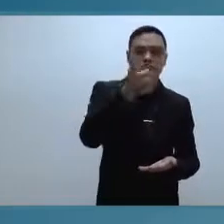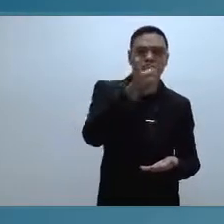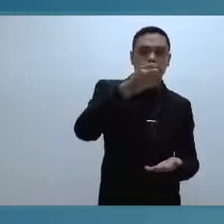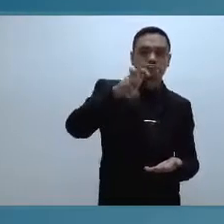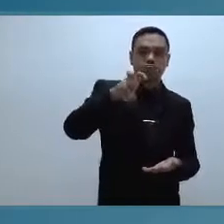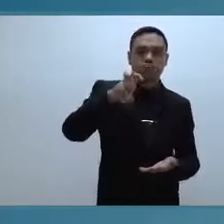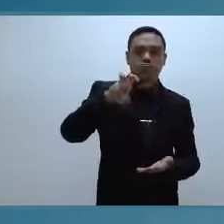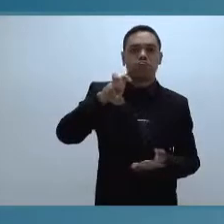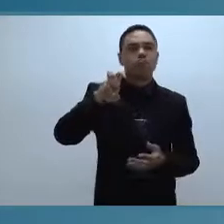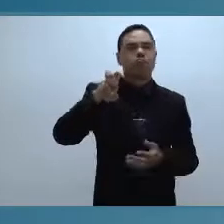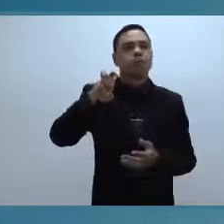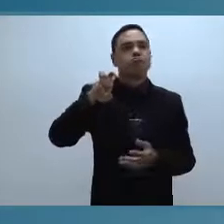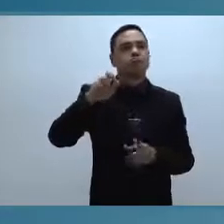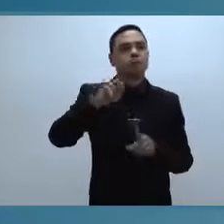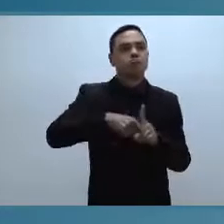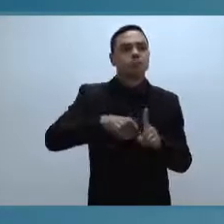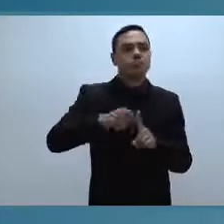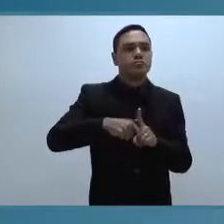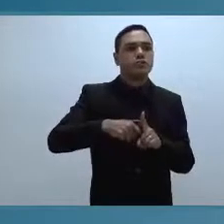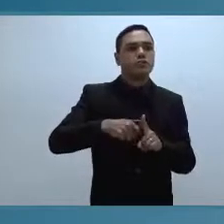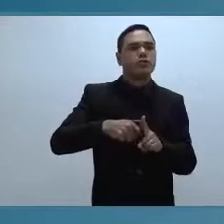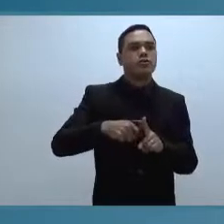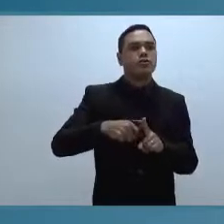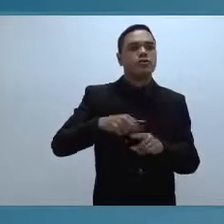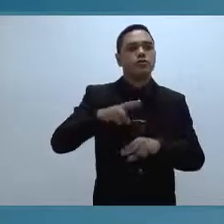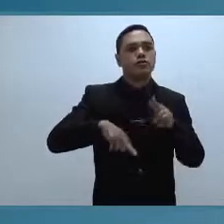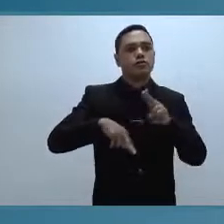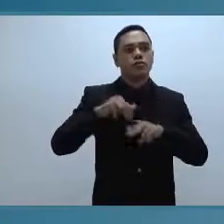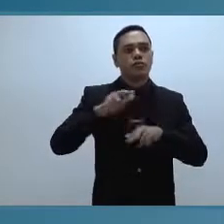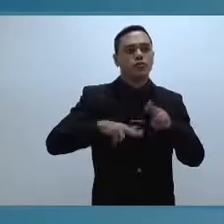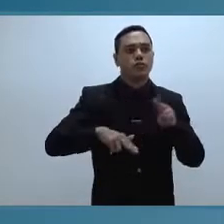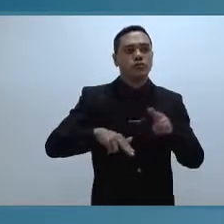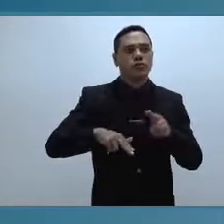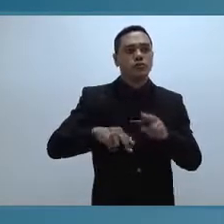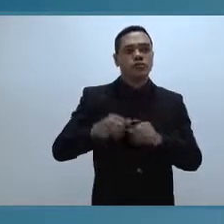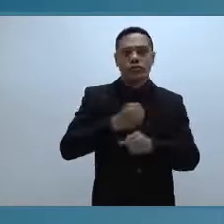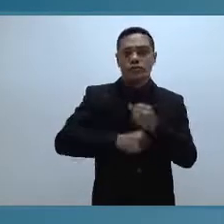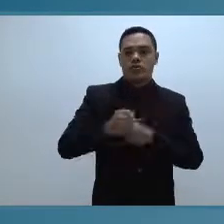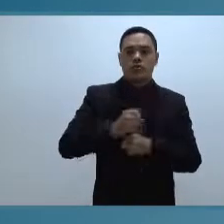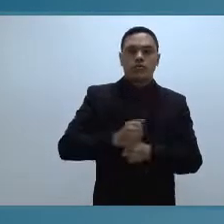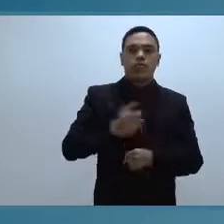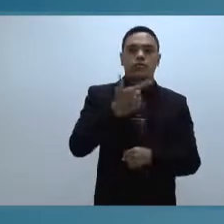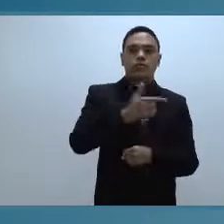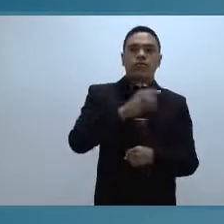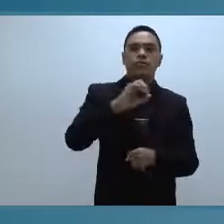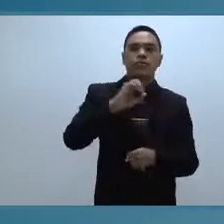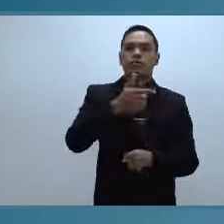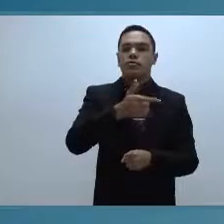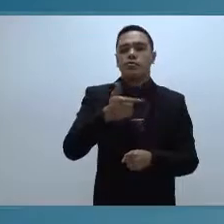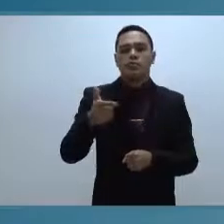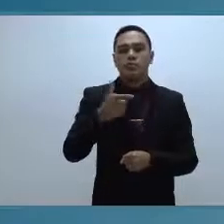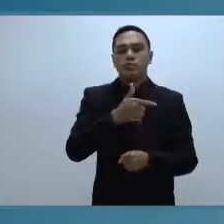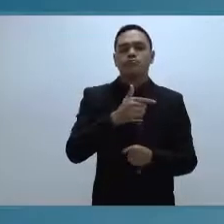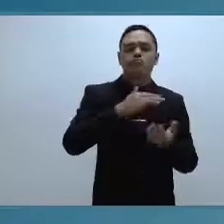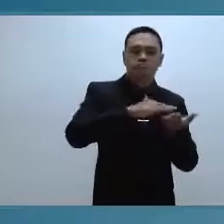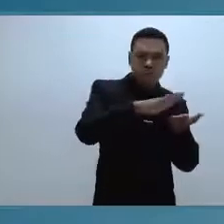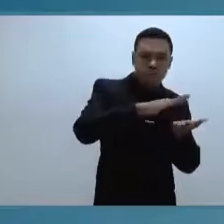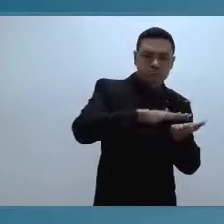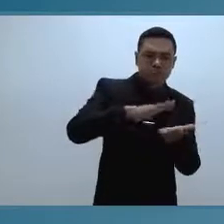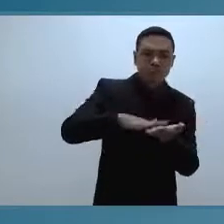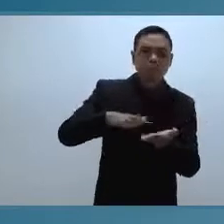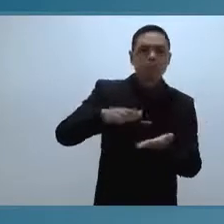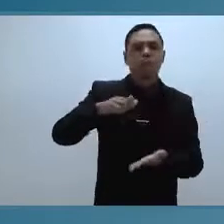15/6/2022. Em 20/6 foi encaminhado à presidência e eu